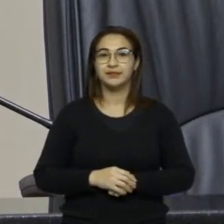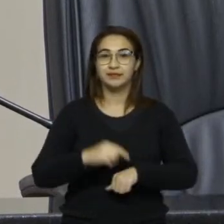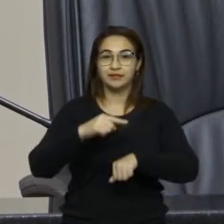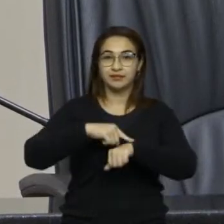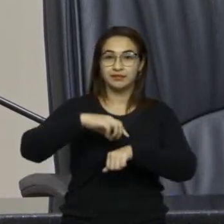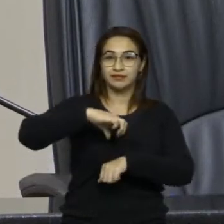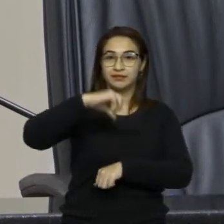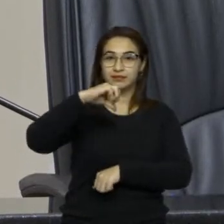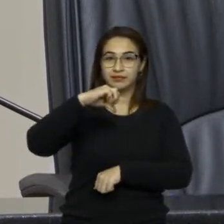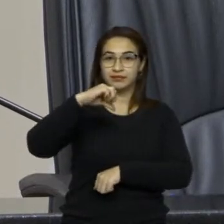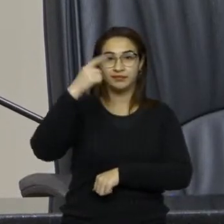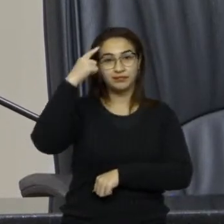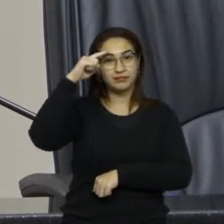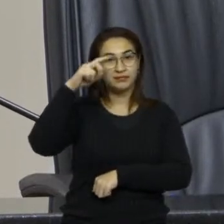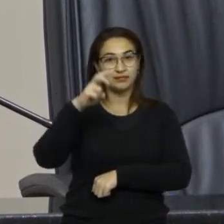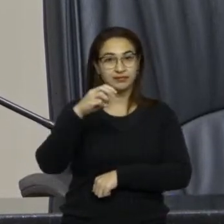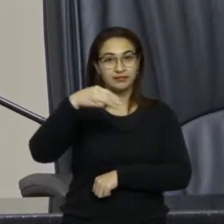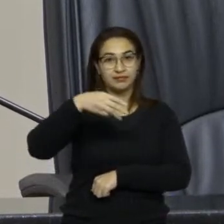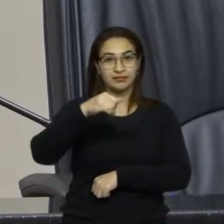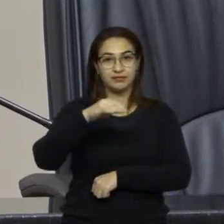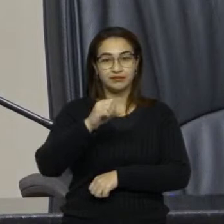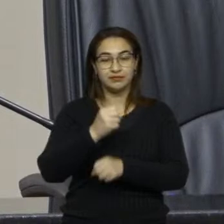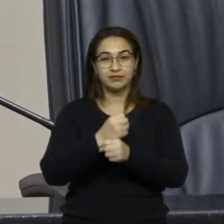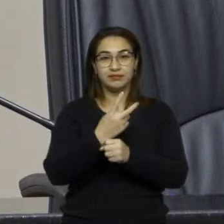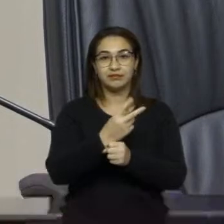do dia 5 de maio do ano de